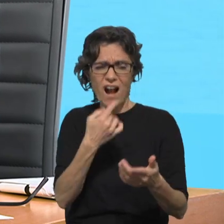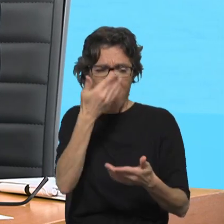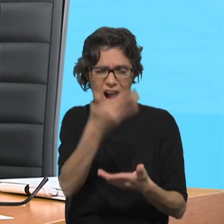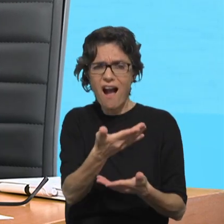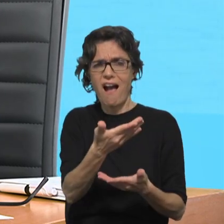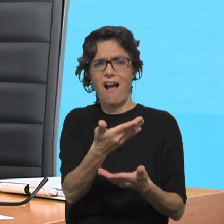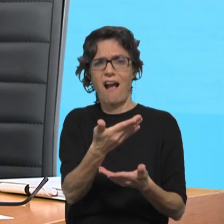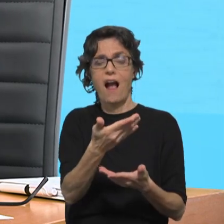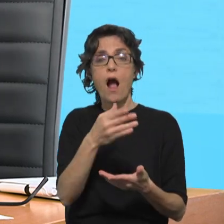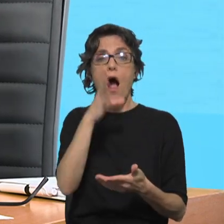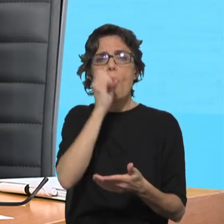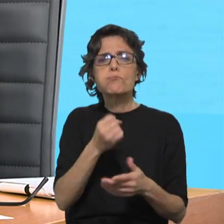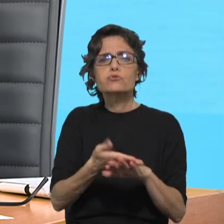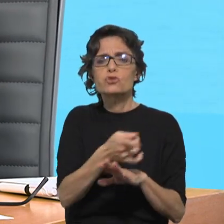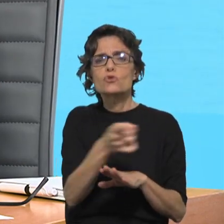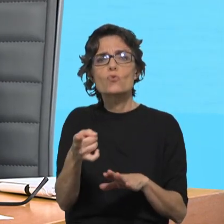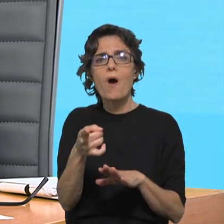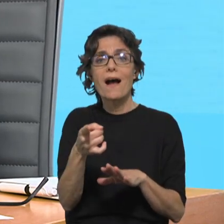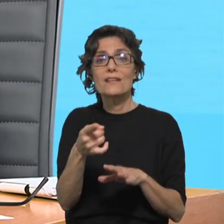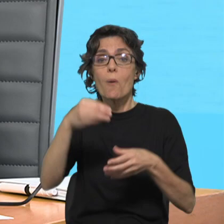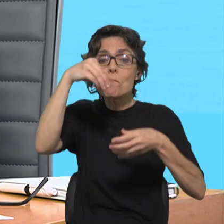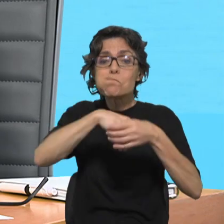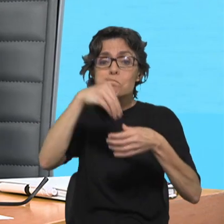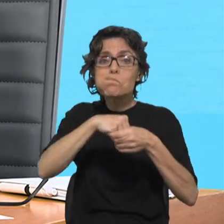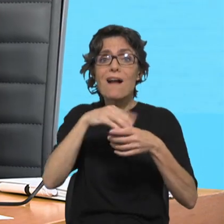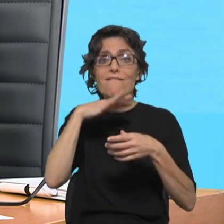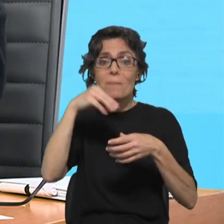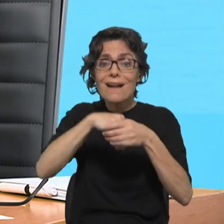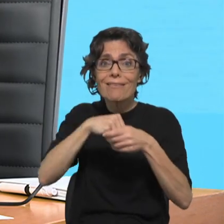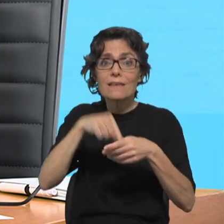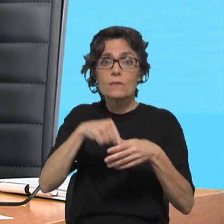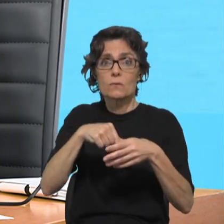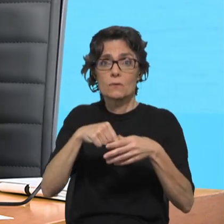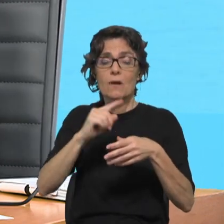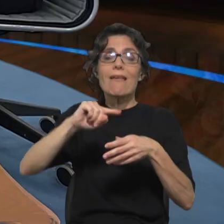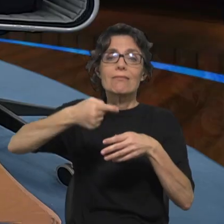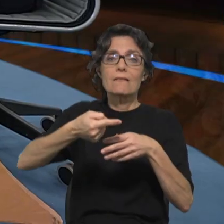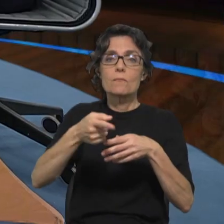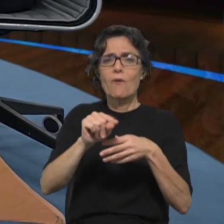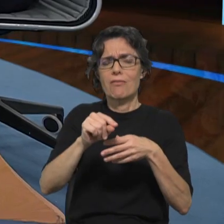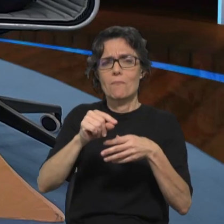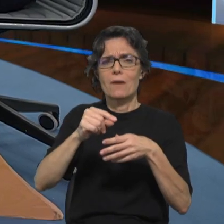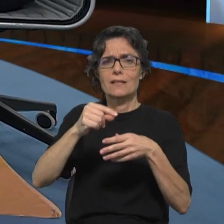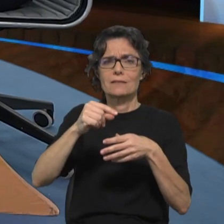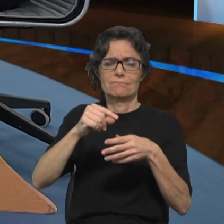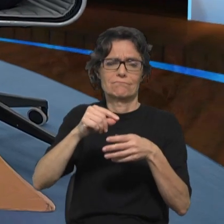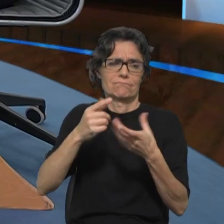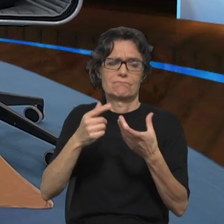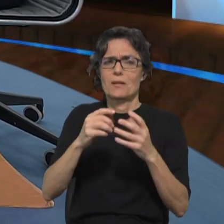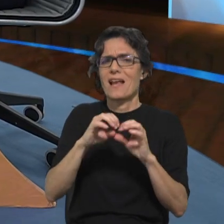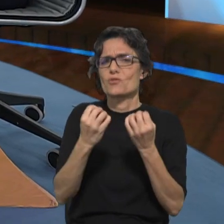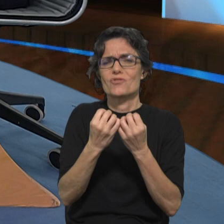são, na sua maioria, intrafamiliares. Depois acontecem em todas as classes